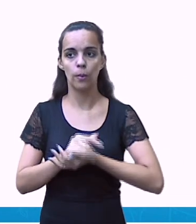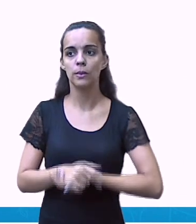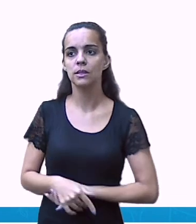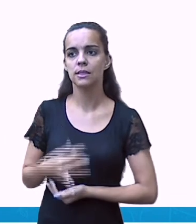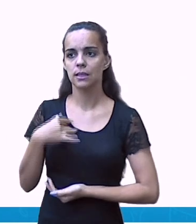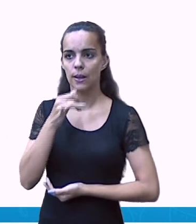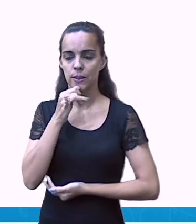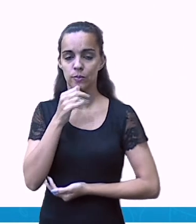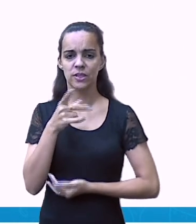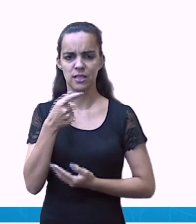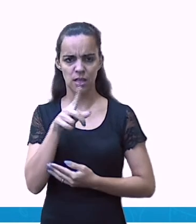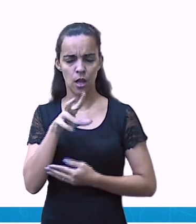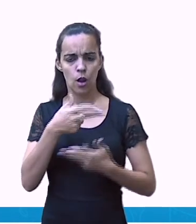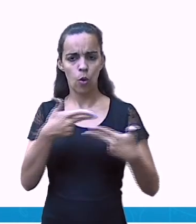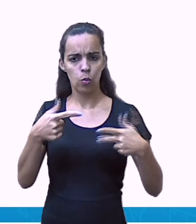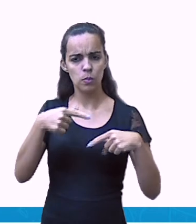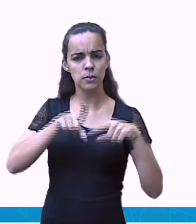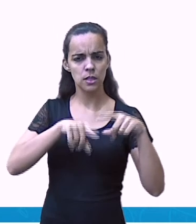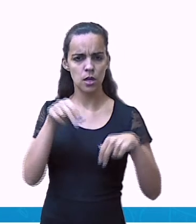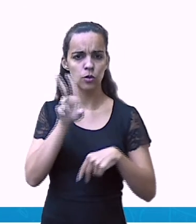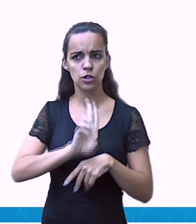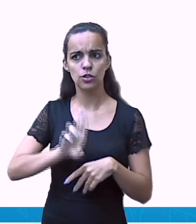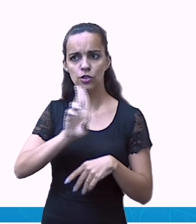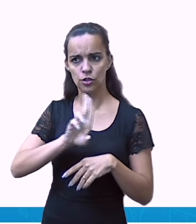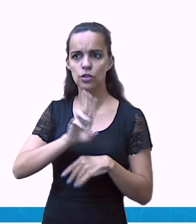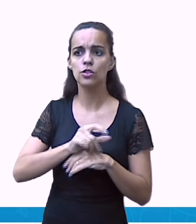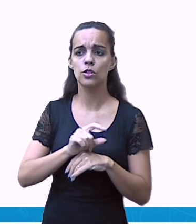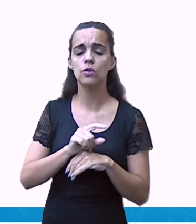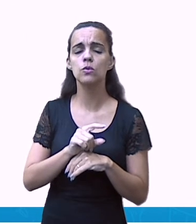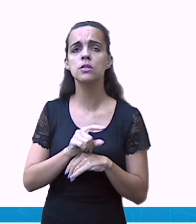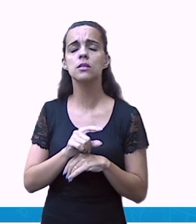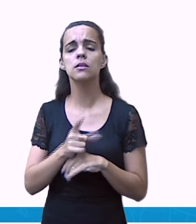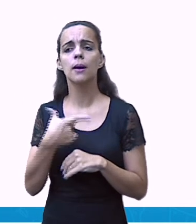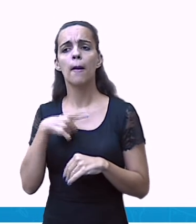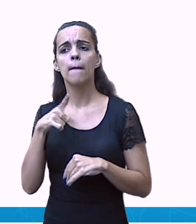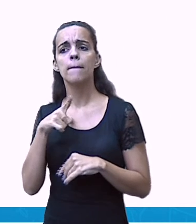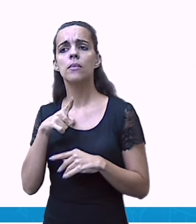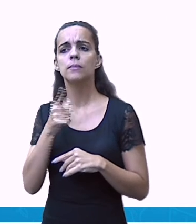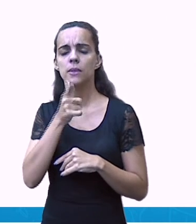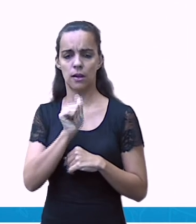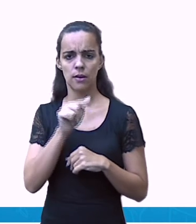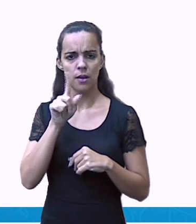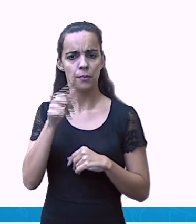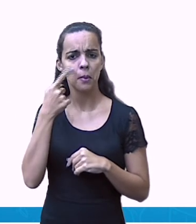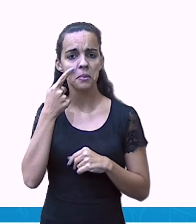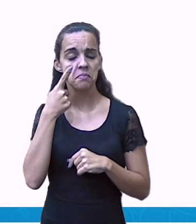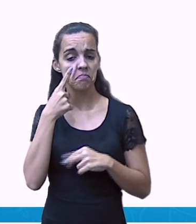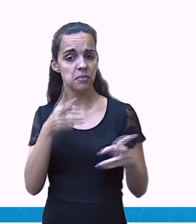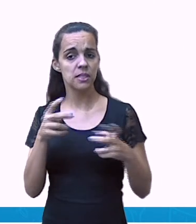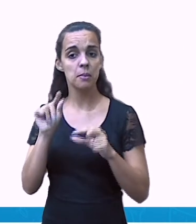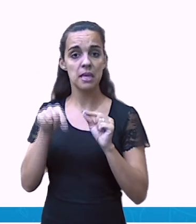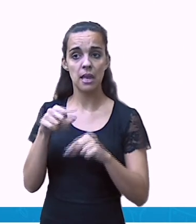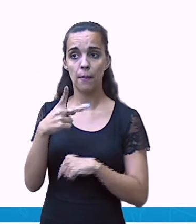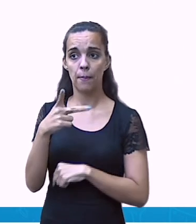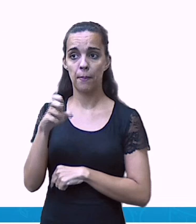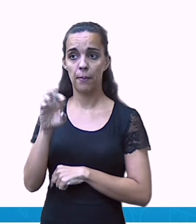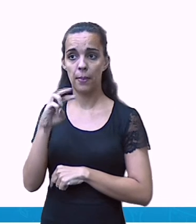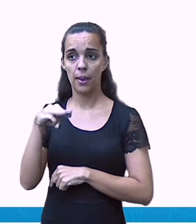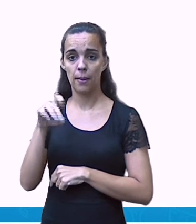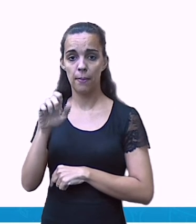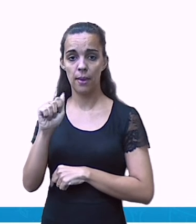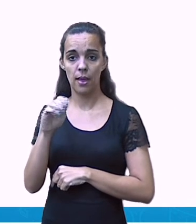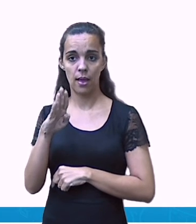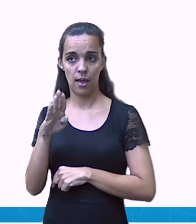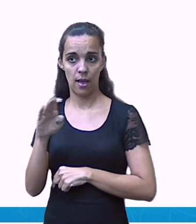soluções utilizadas, né, quais dos materiais ali são permeáveis. Então, qual